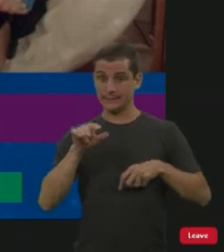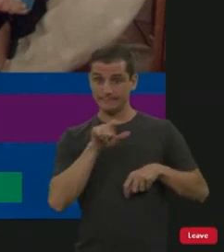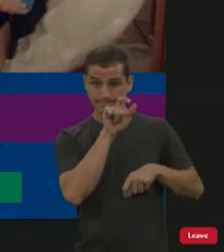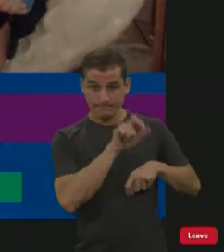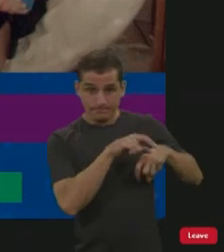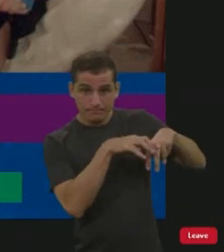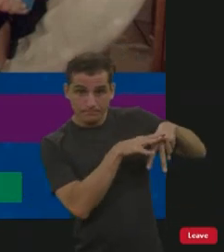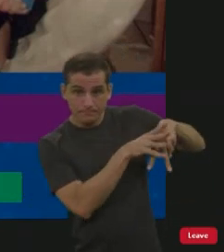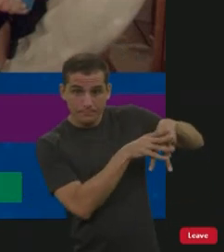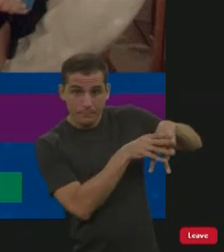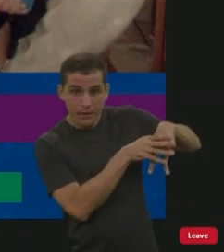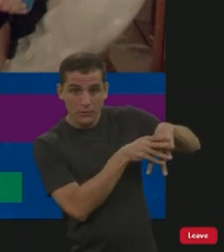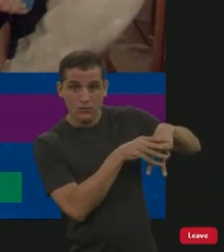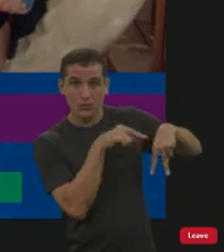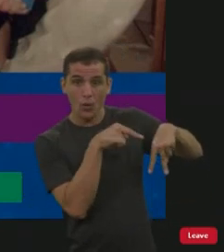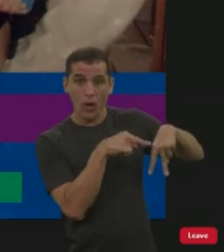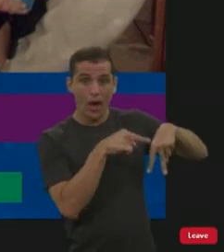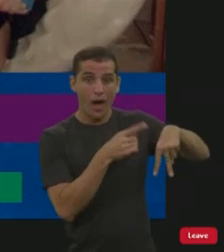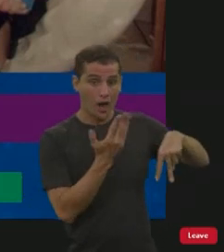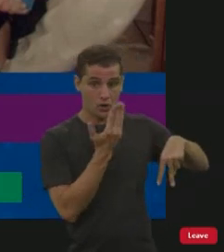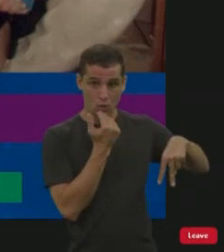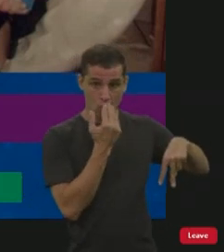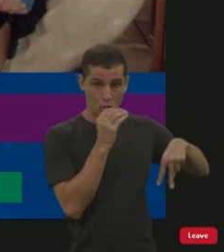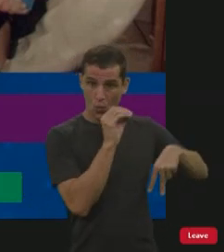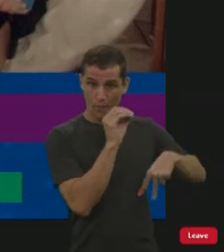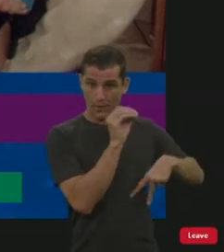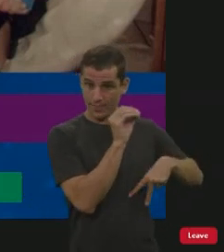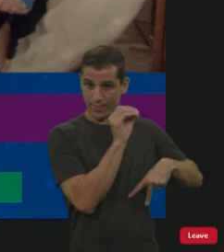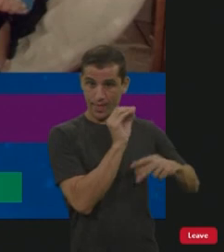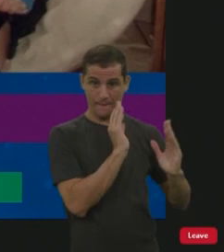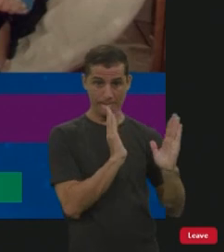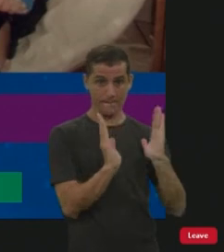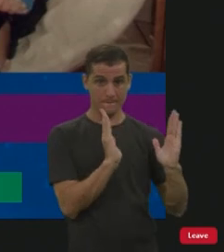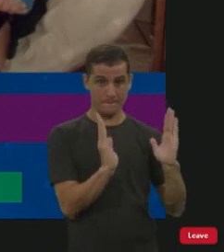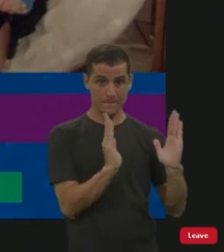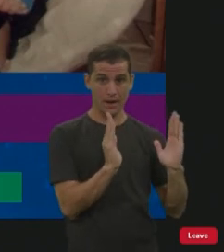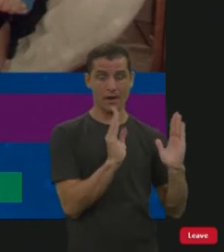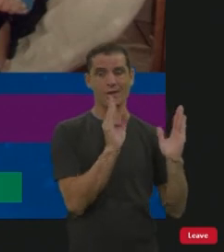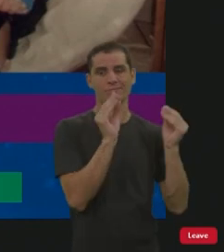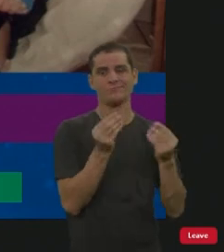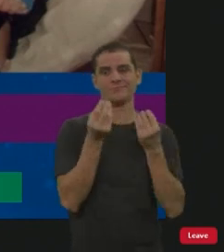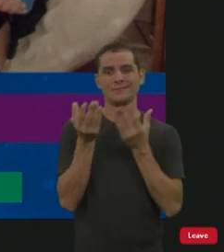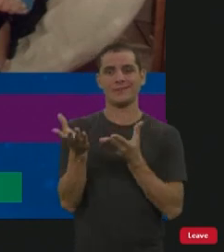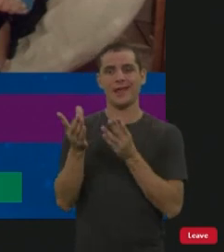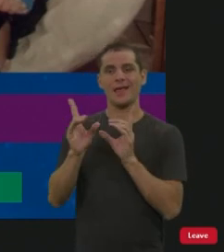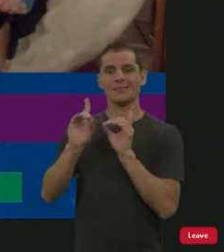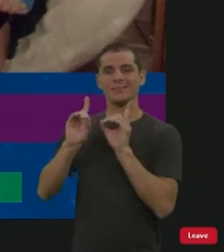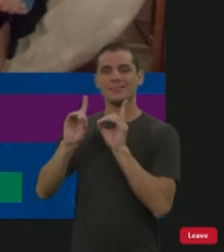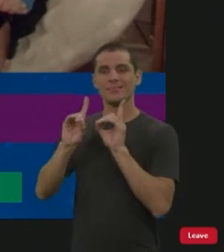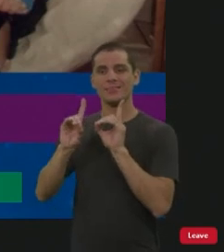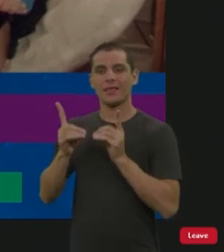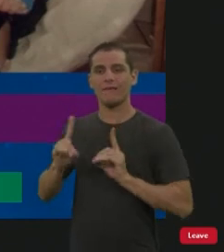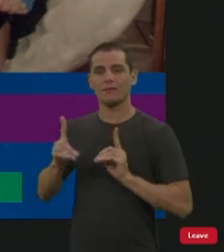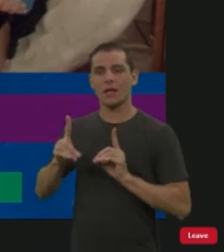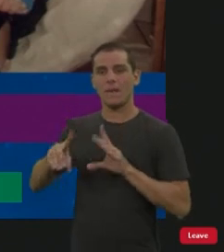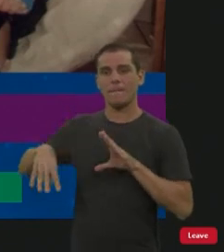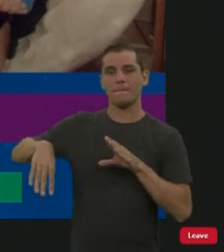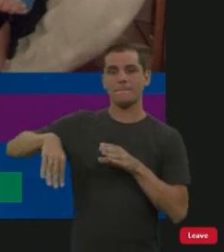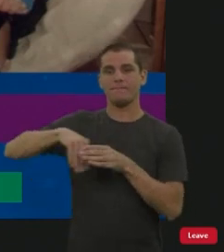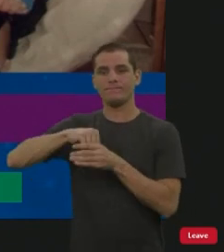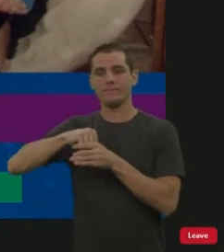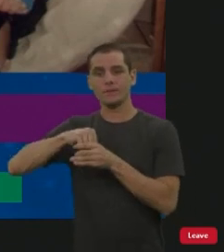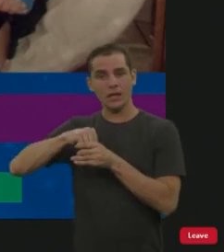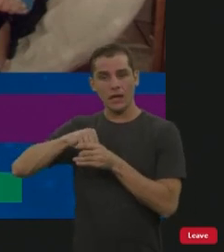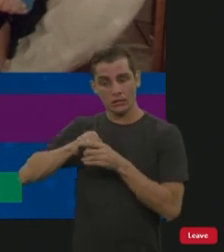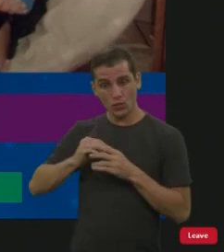em jejum, ele vai ter uma deficiência aguda da produção de energia, porque ele não vai